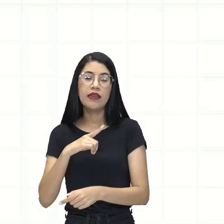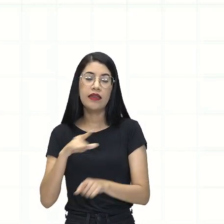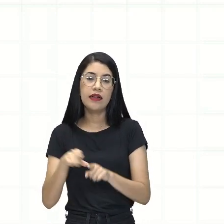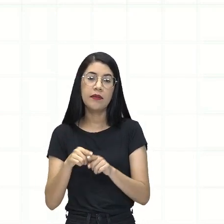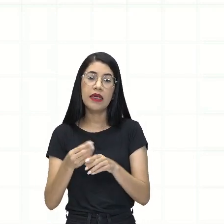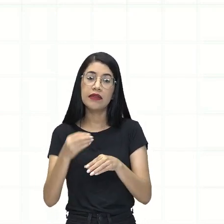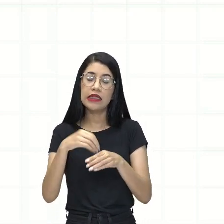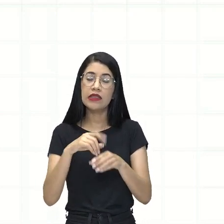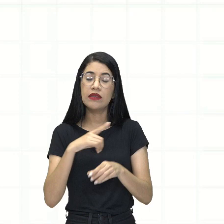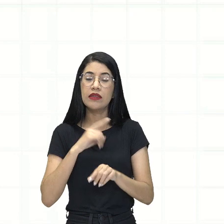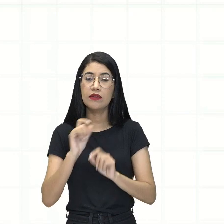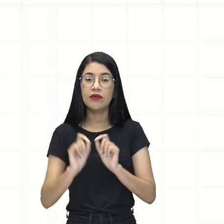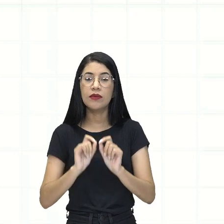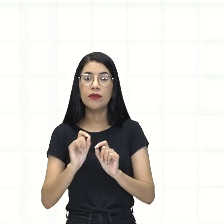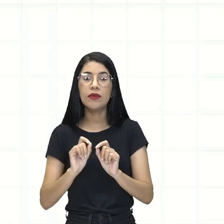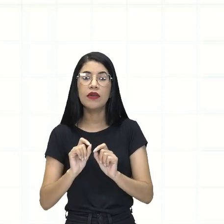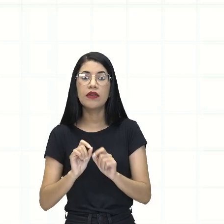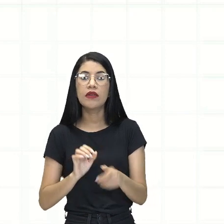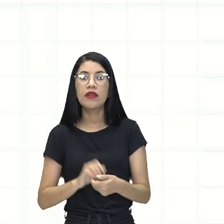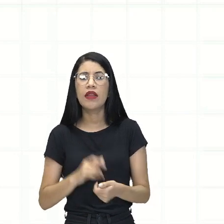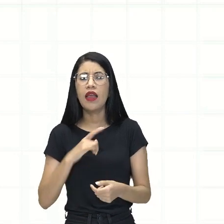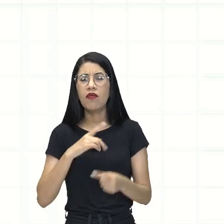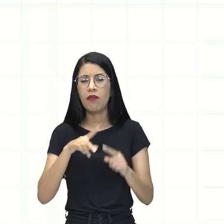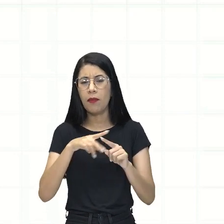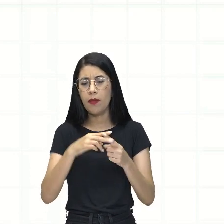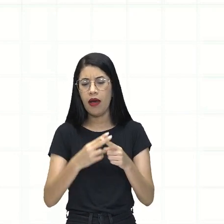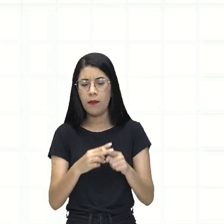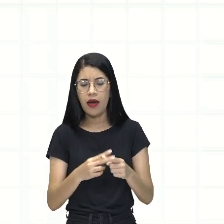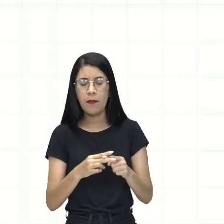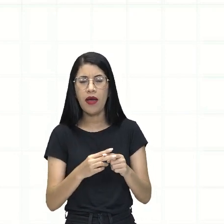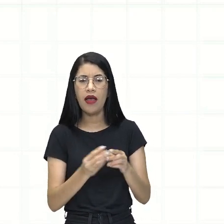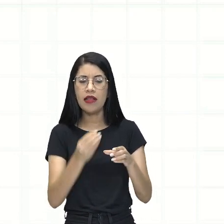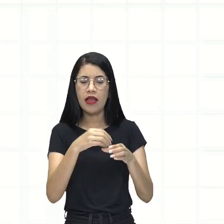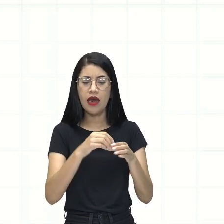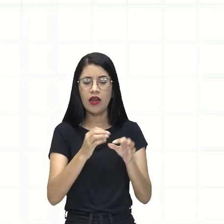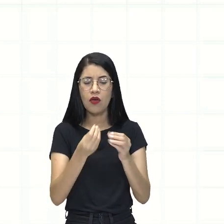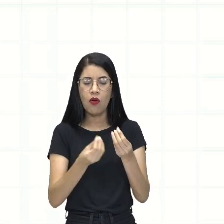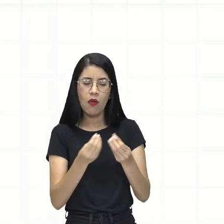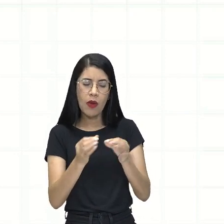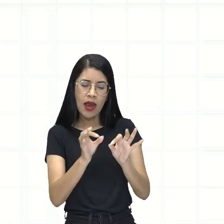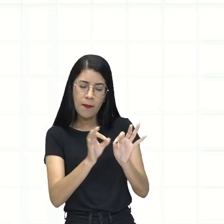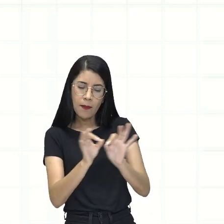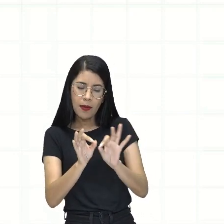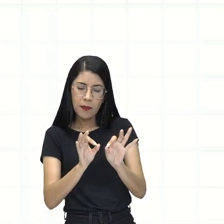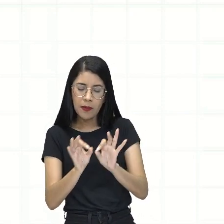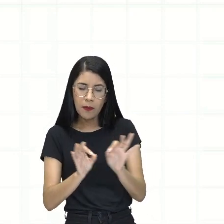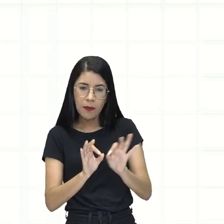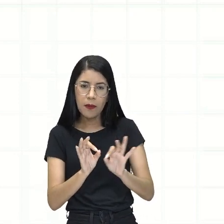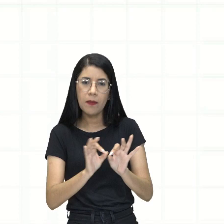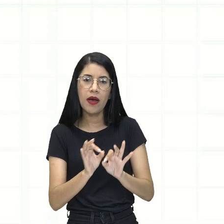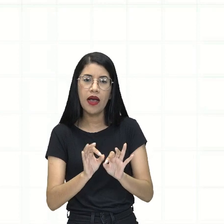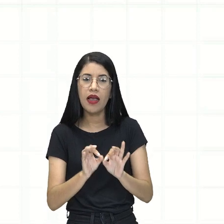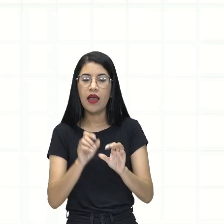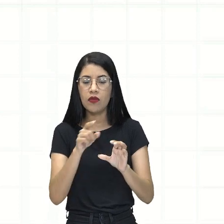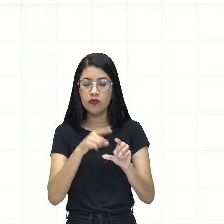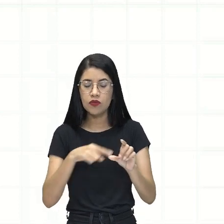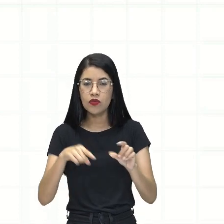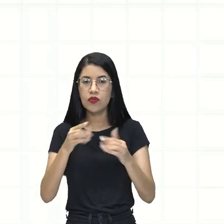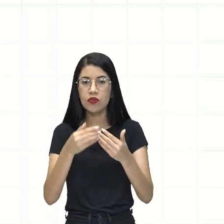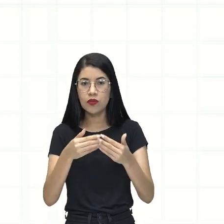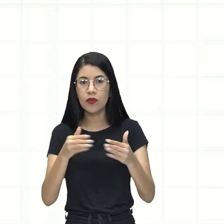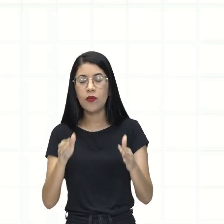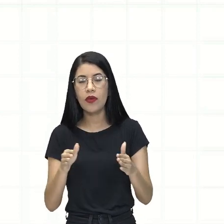dentro tem todo um mecanismo de funcionamento classificado aí como um ciclo